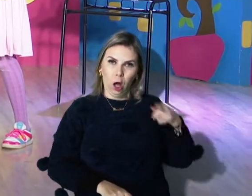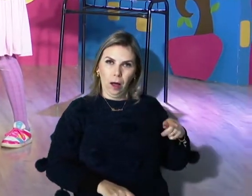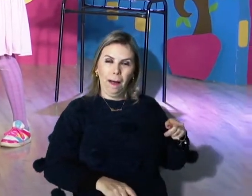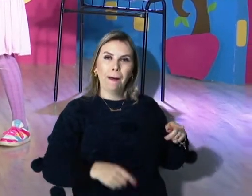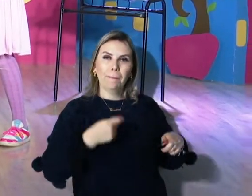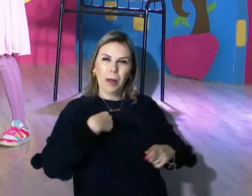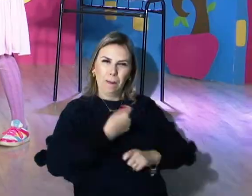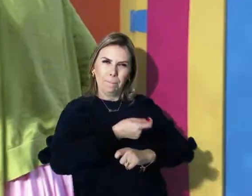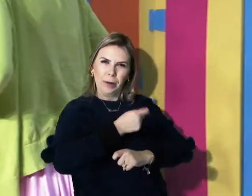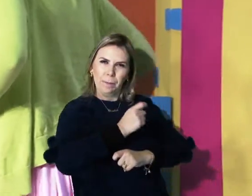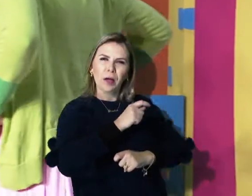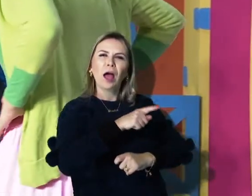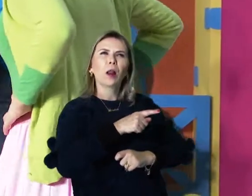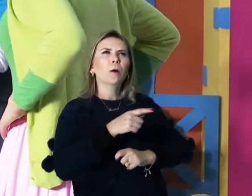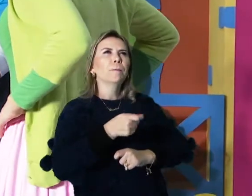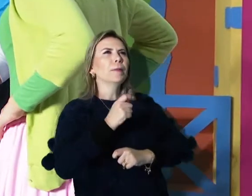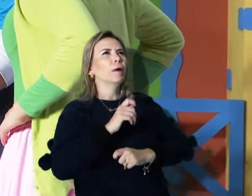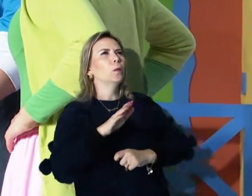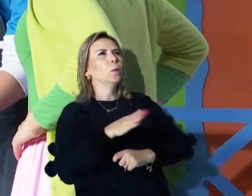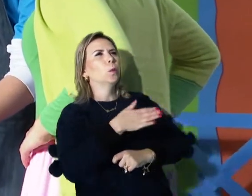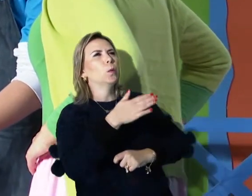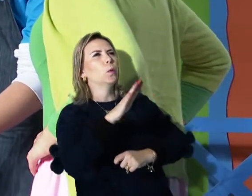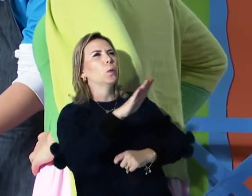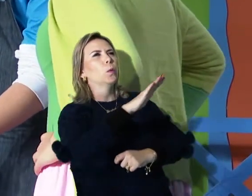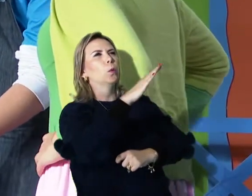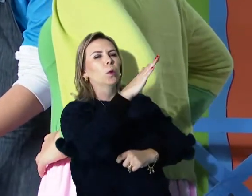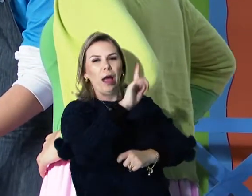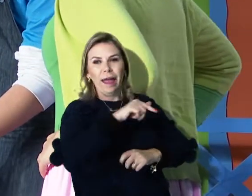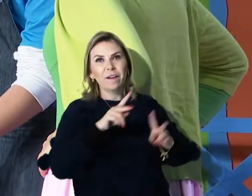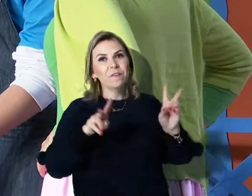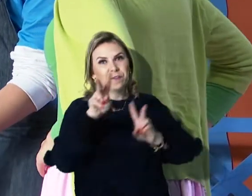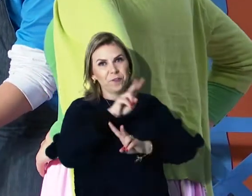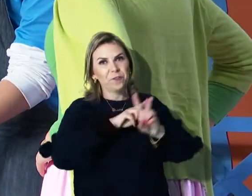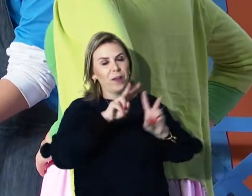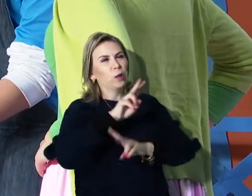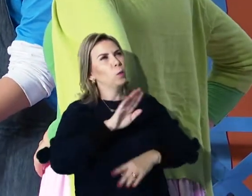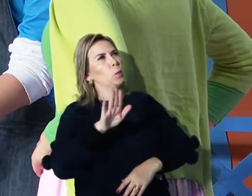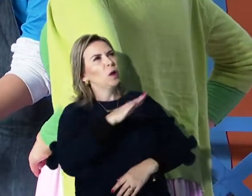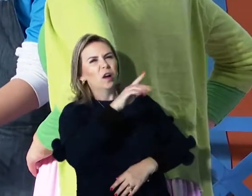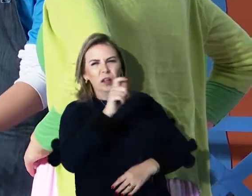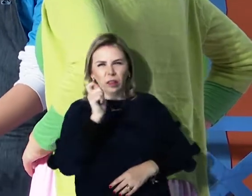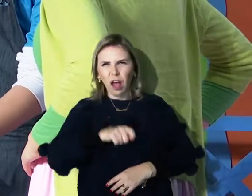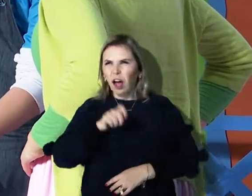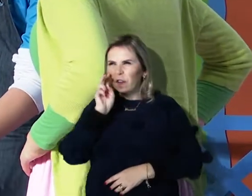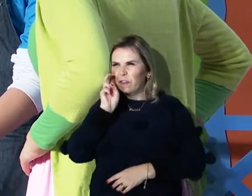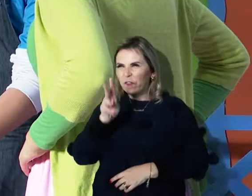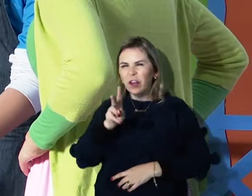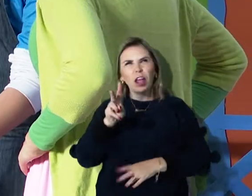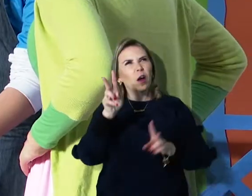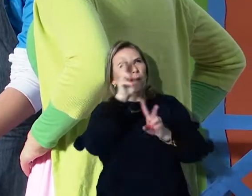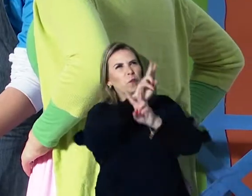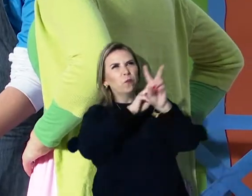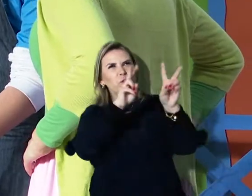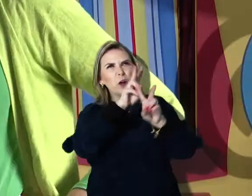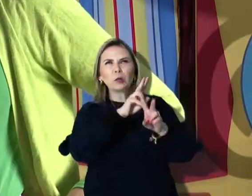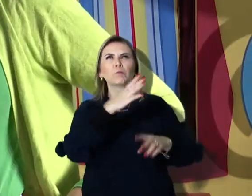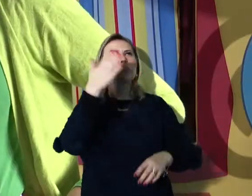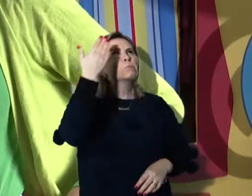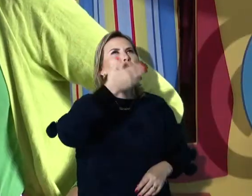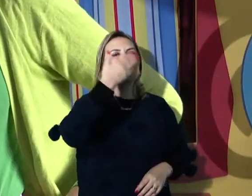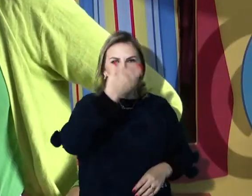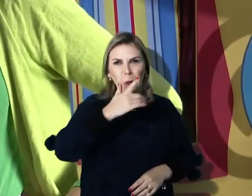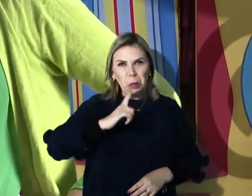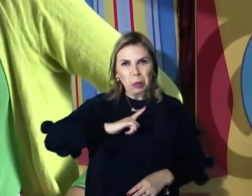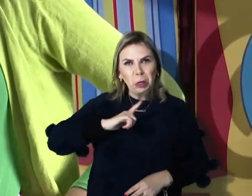Olha a minha pipa. O que faz ela voar? O vento. E você pode ver o vento? Não.